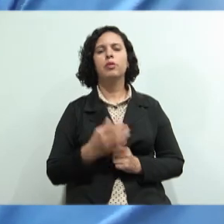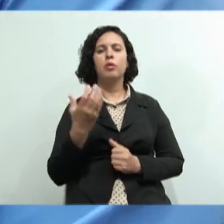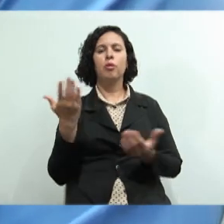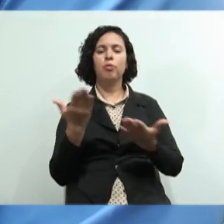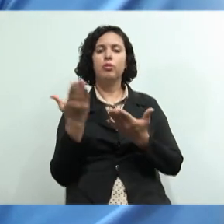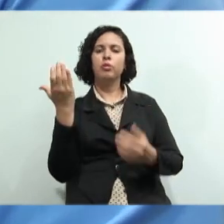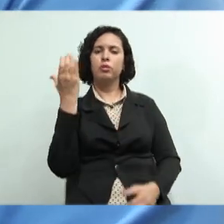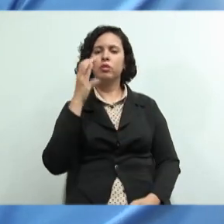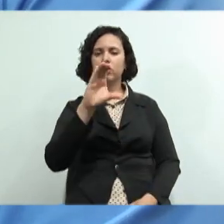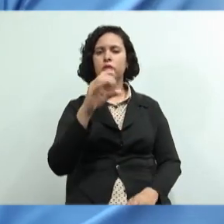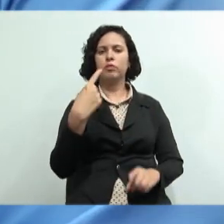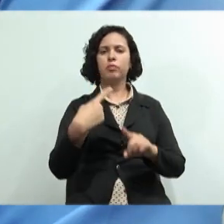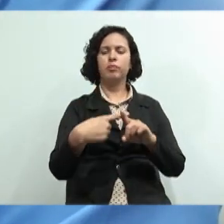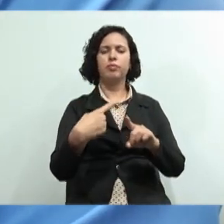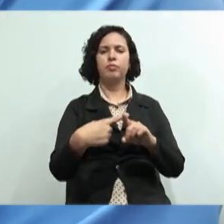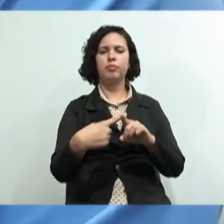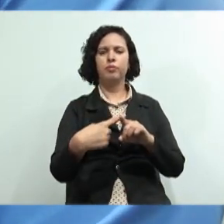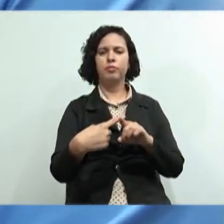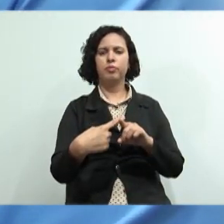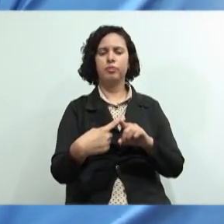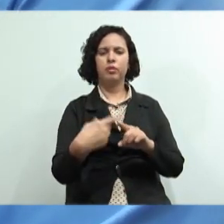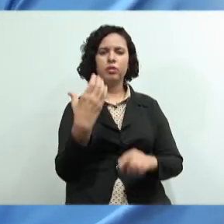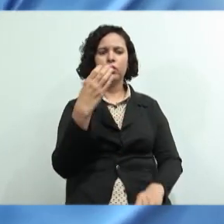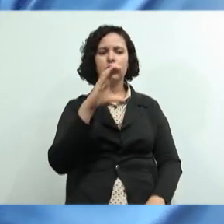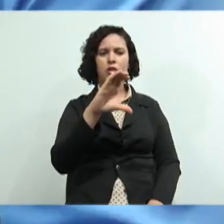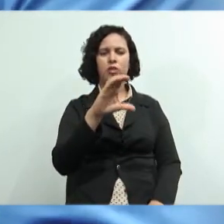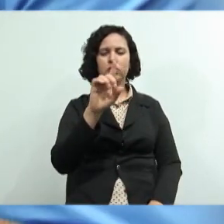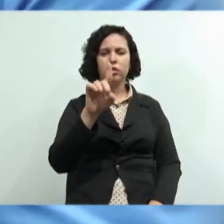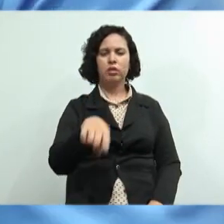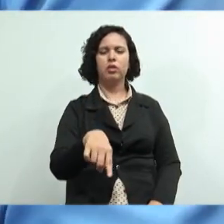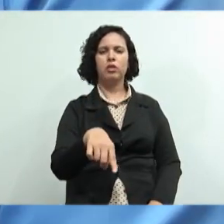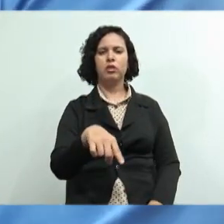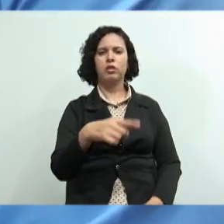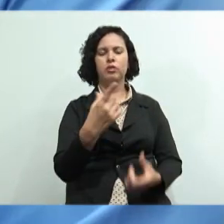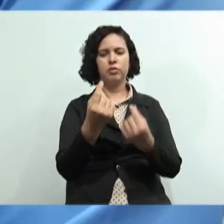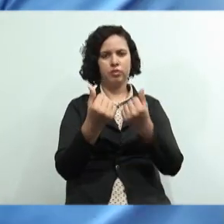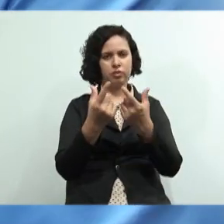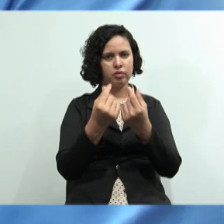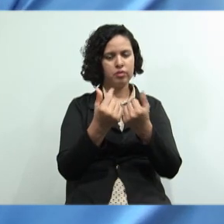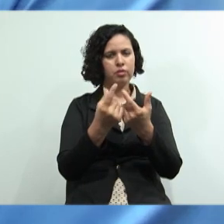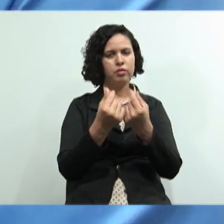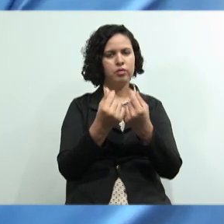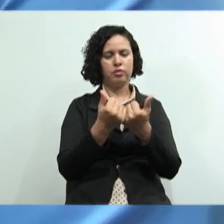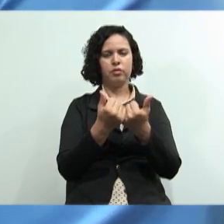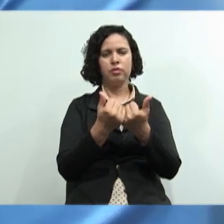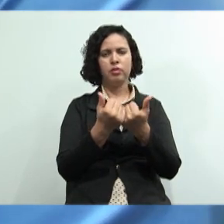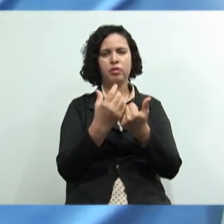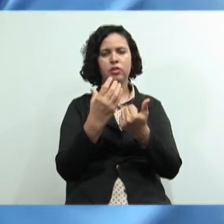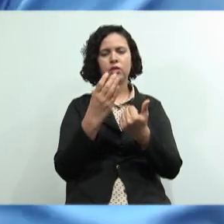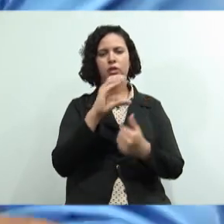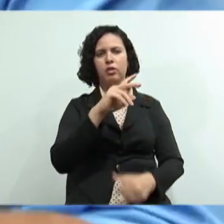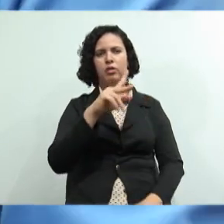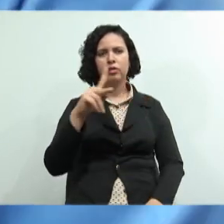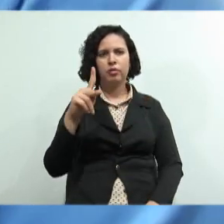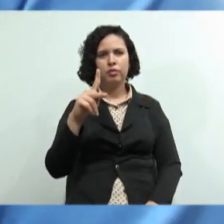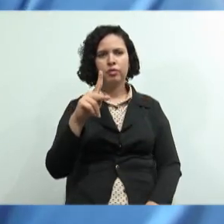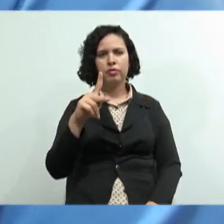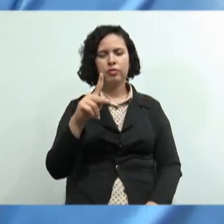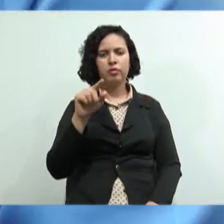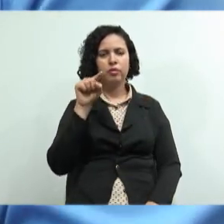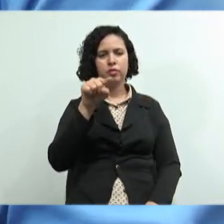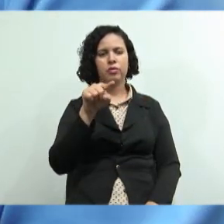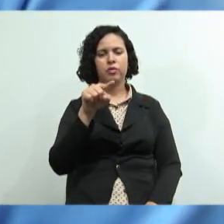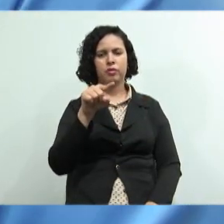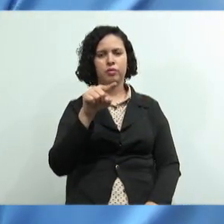crédito. Por quê? Porque o crédito é o recurso financeiro. E a cooperativa agropecuária, você que está nos